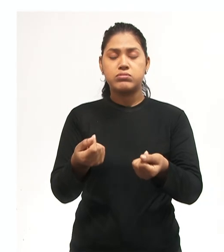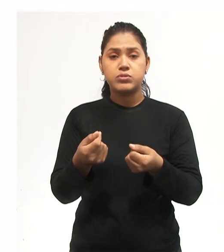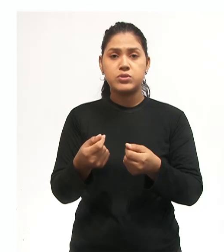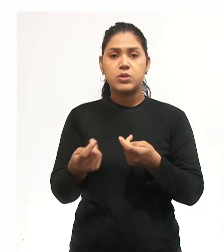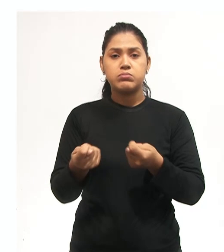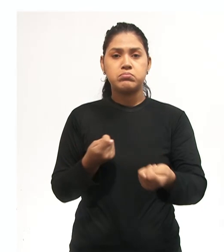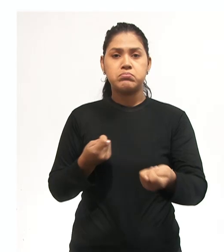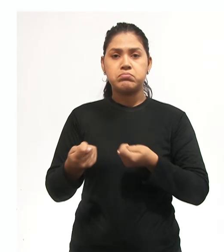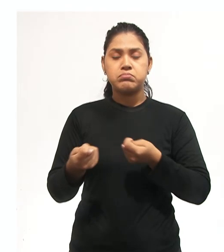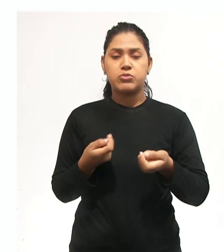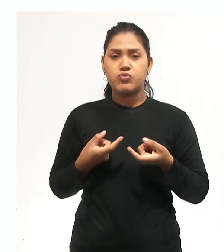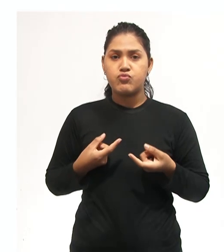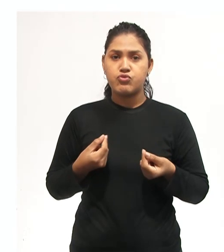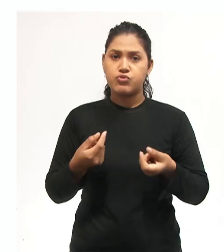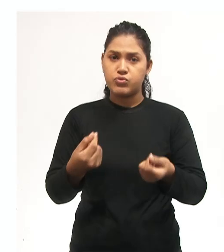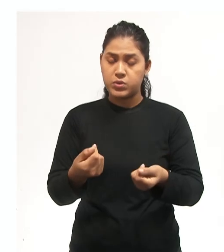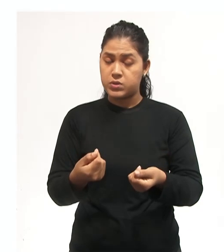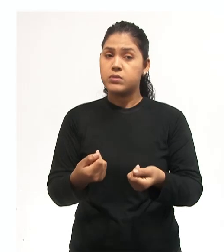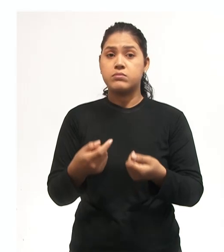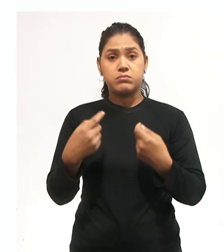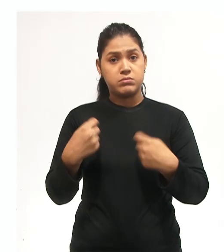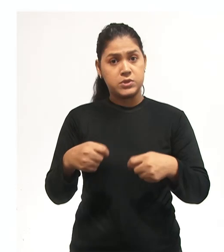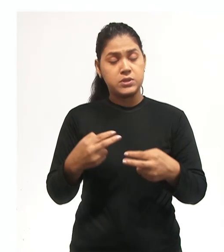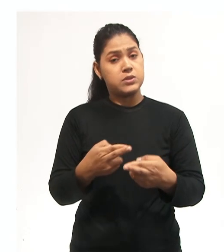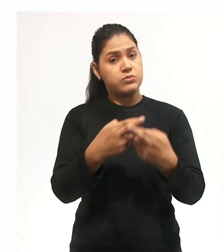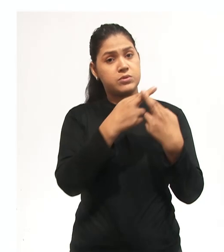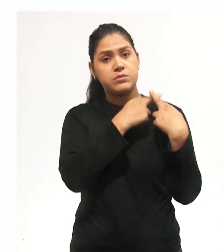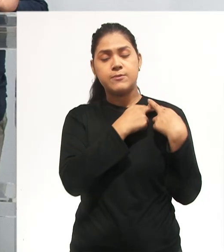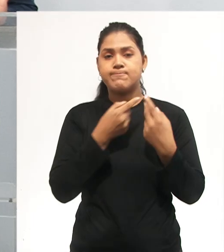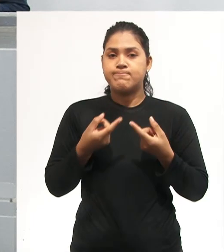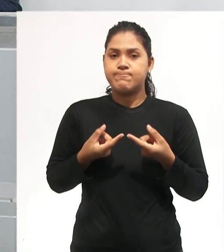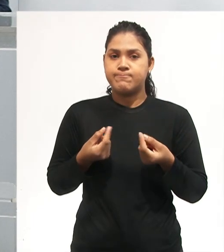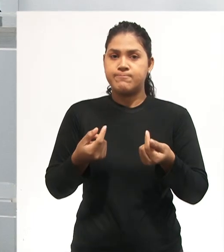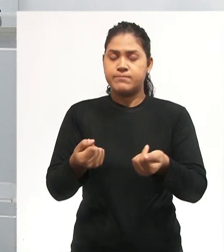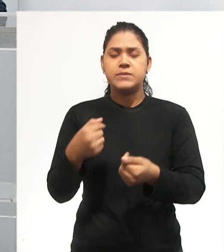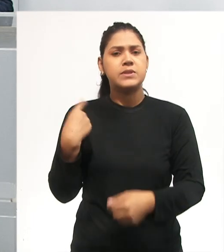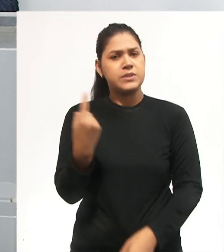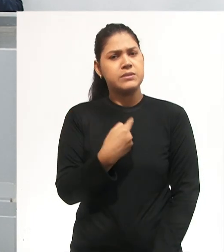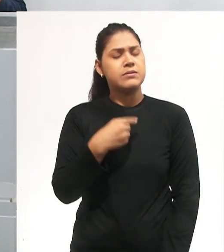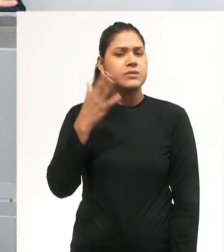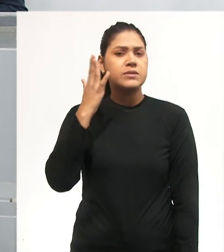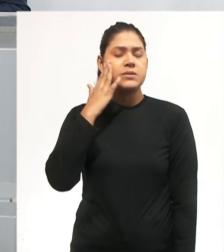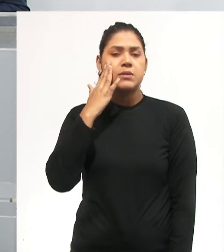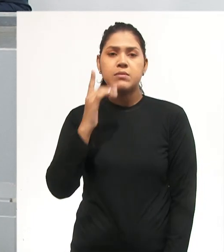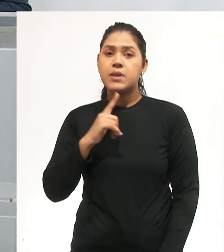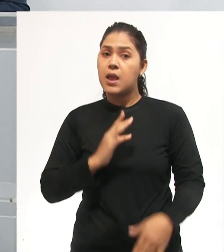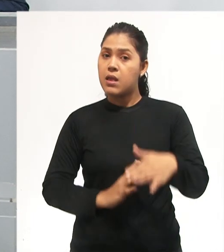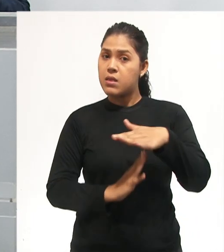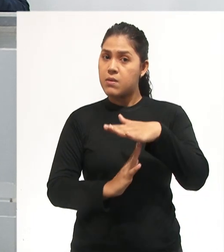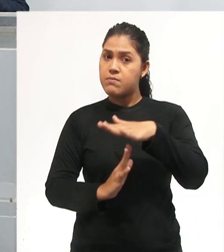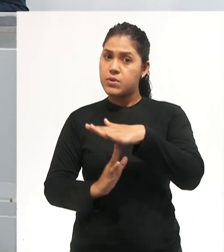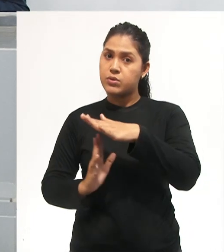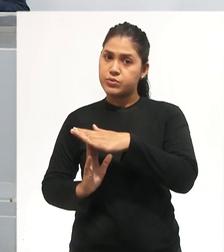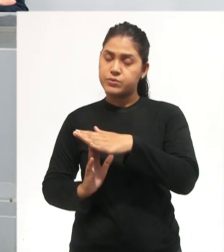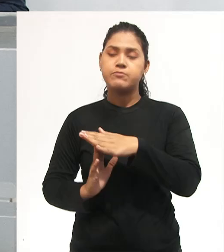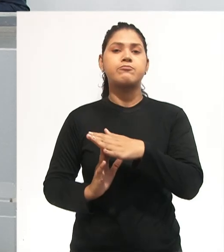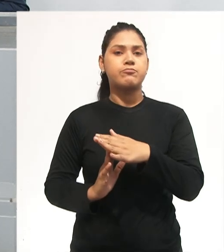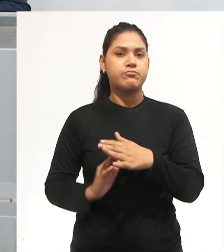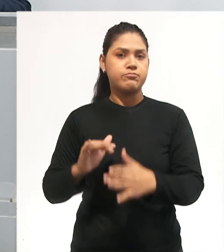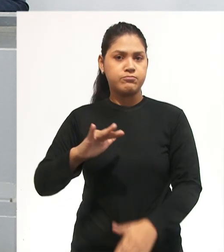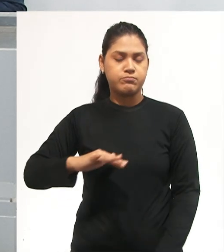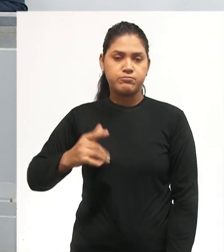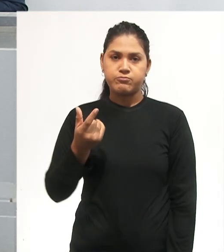equilibrado com a responsabilidade fiscal do Estado, e a gente sabe que existem limites aí, né, a serem considerados em relação a